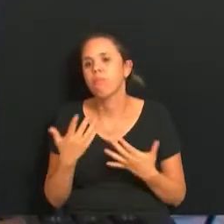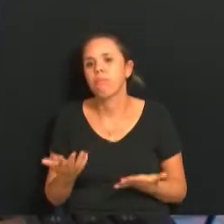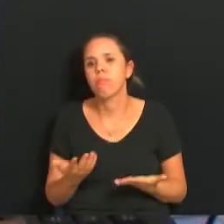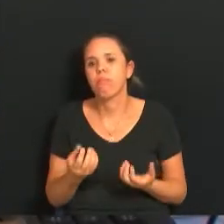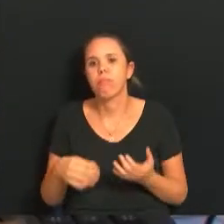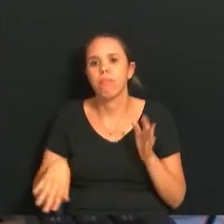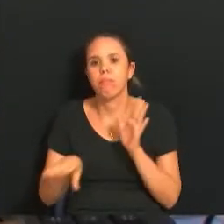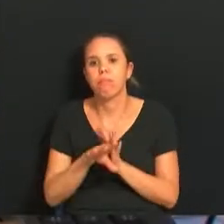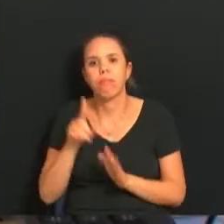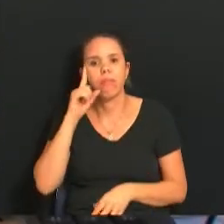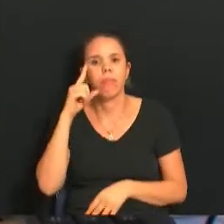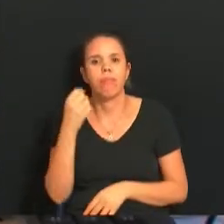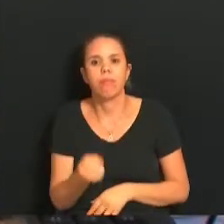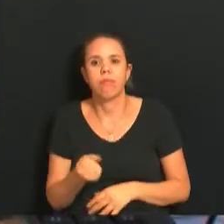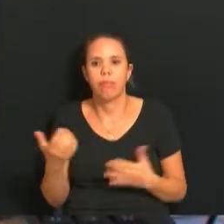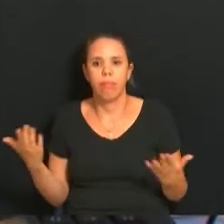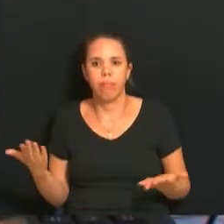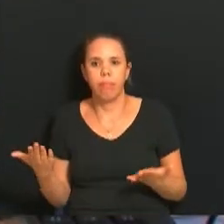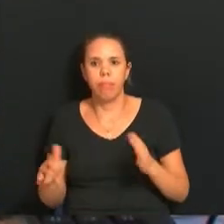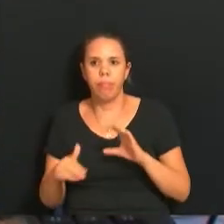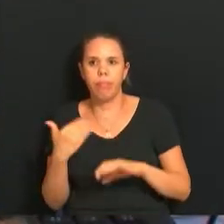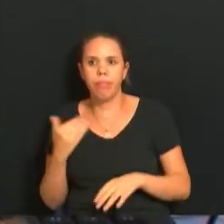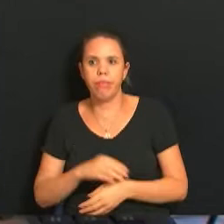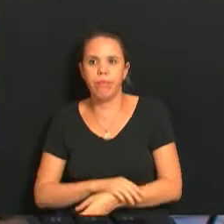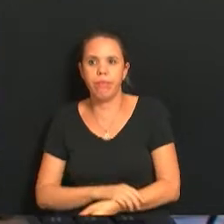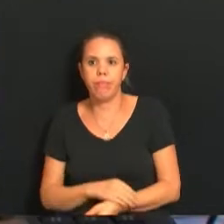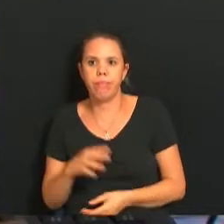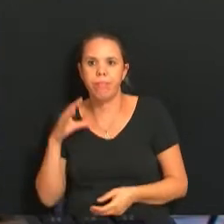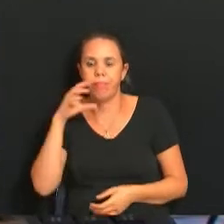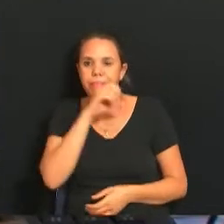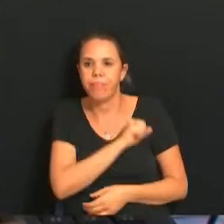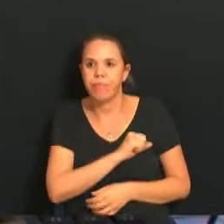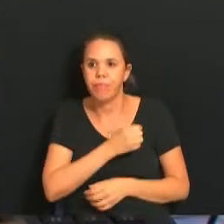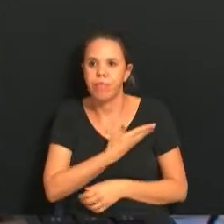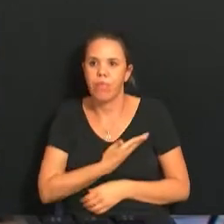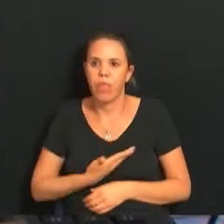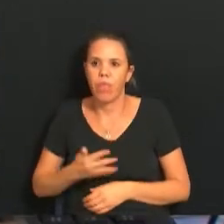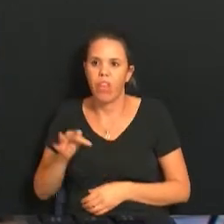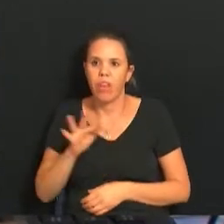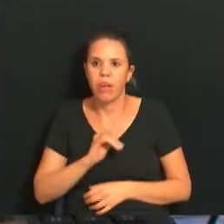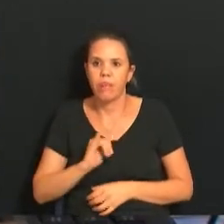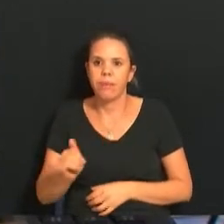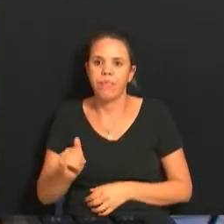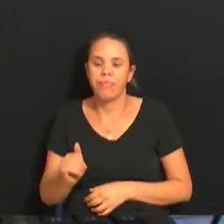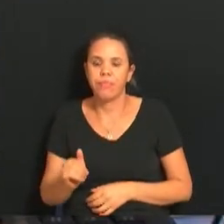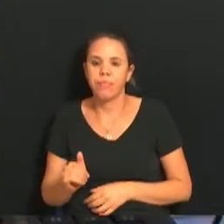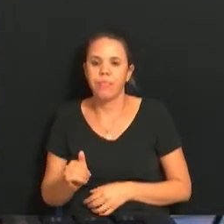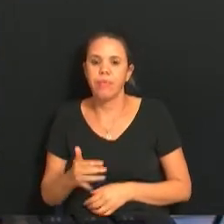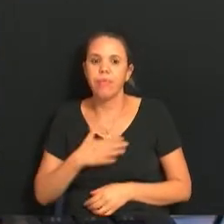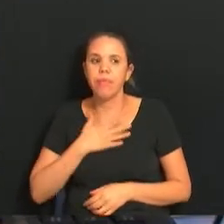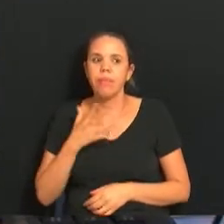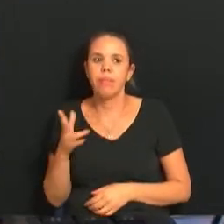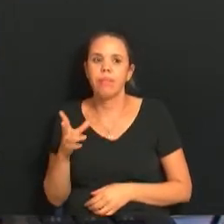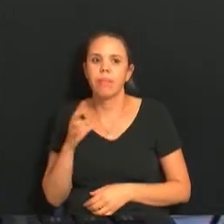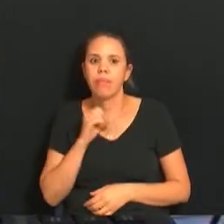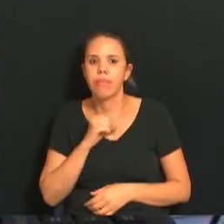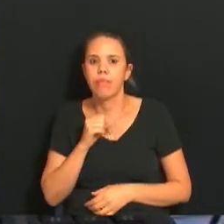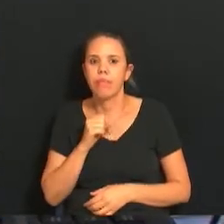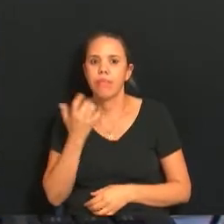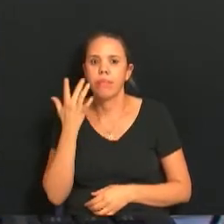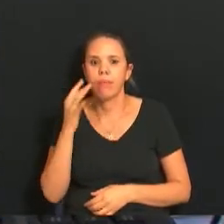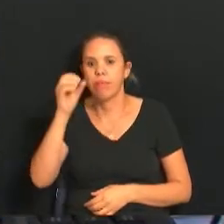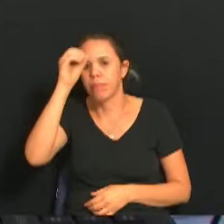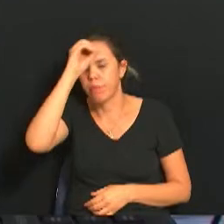gente no dia 18 agora, informada pelo governo federal. Então, a gente foi pego de surpresa também,